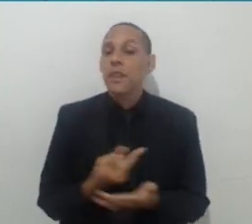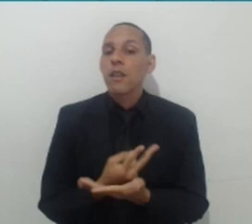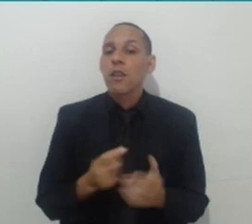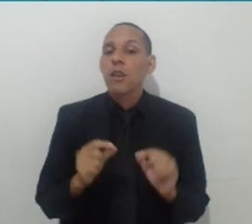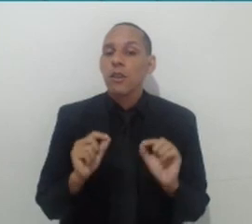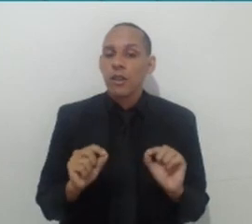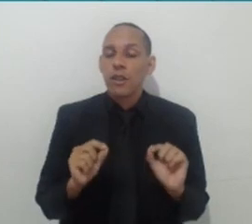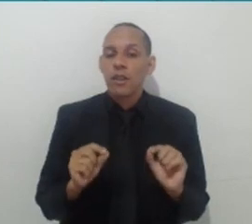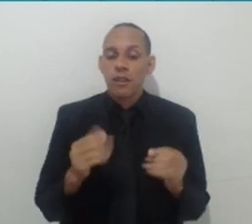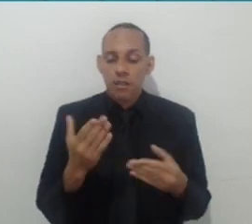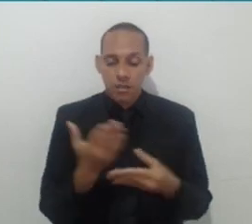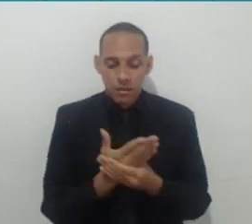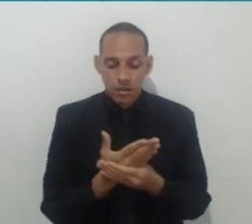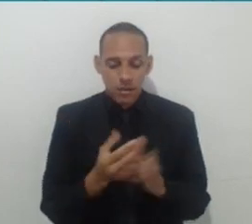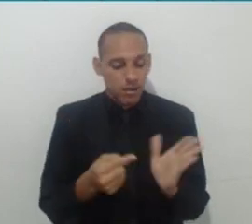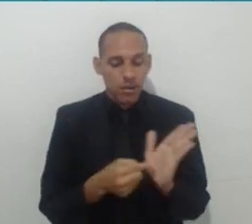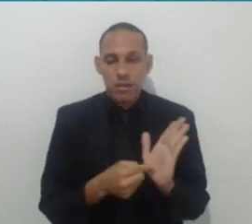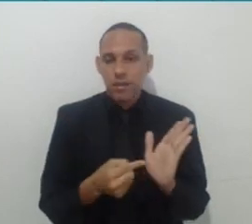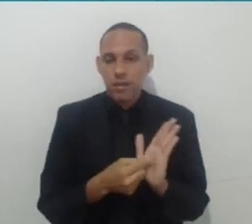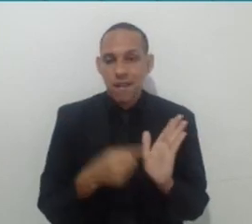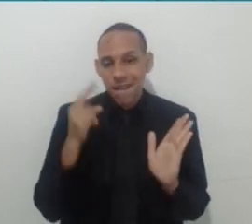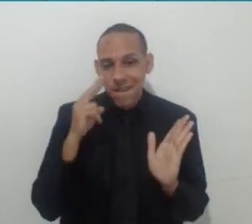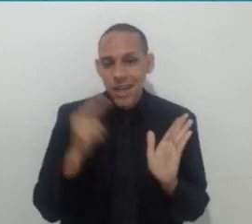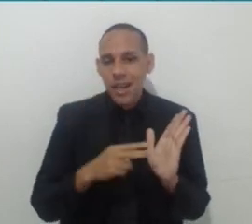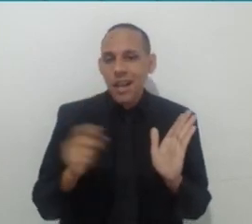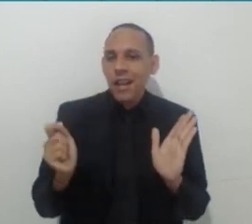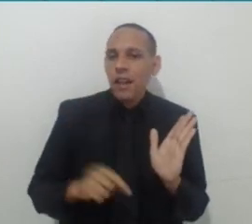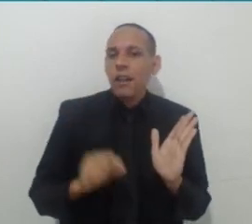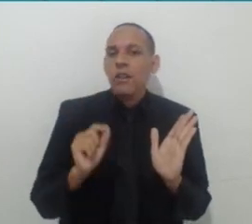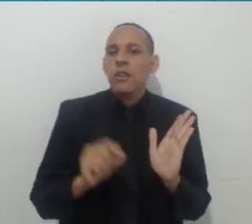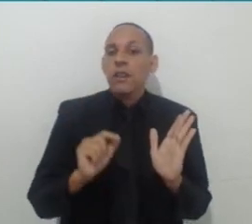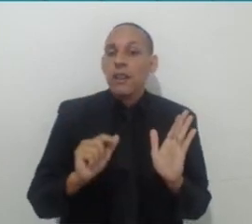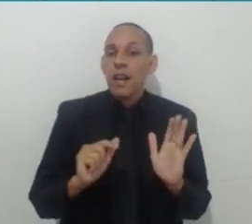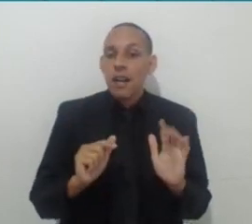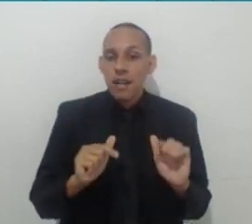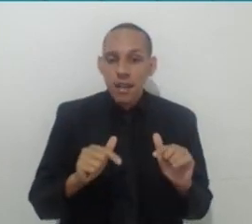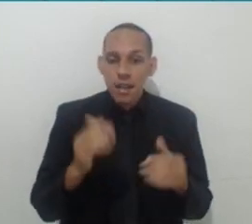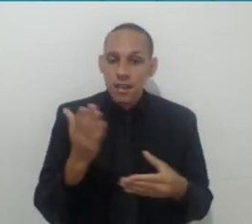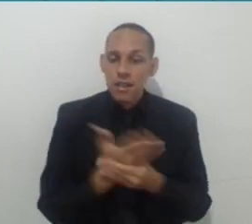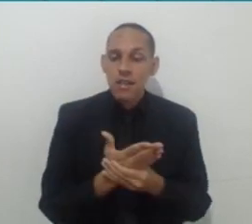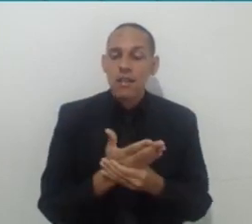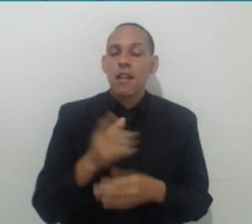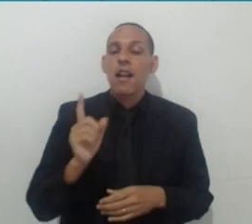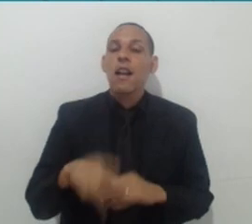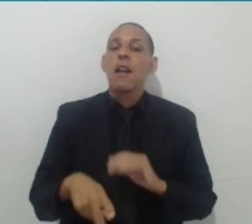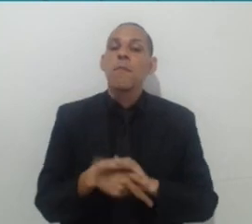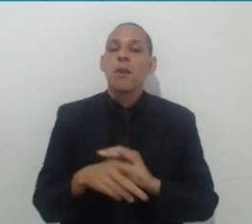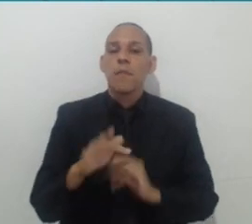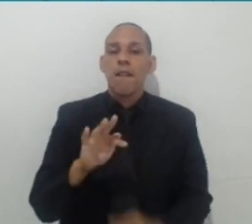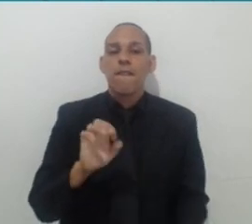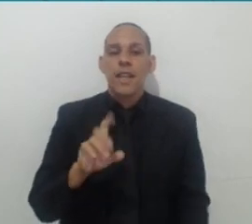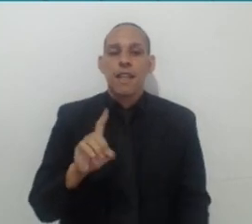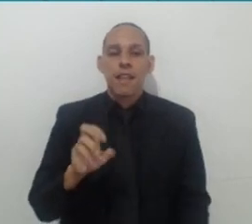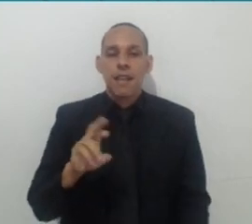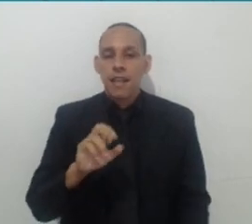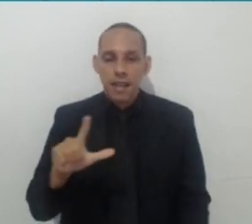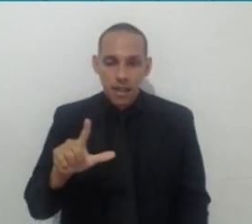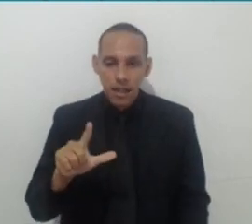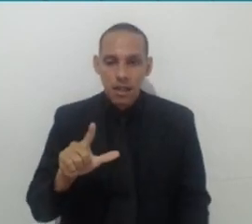autos, a gente pode verificar que a ação foi movida em face da Federal de Seguros de RSA, massa